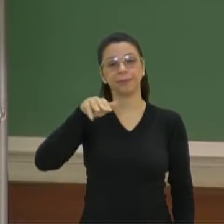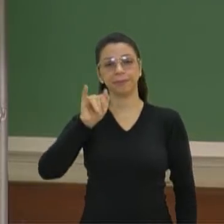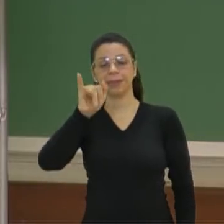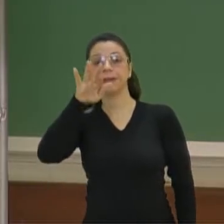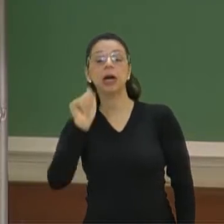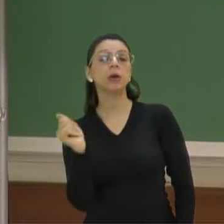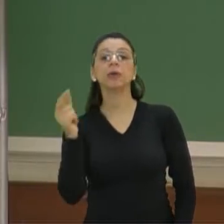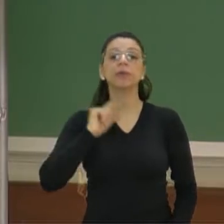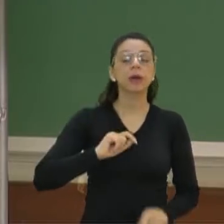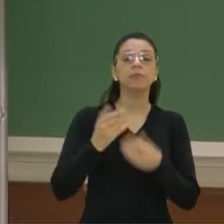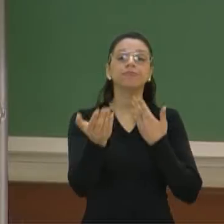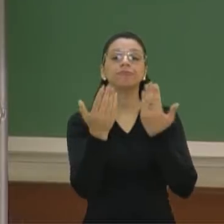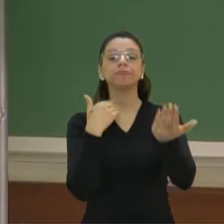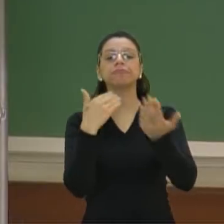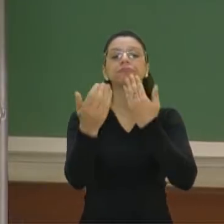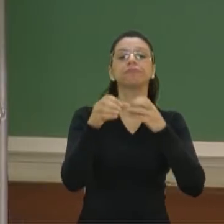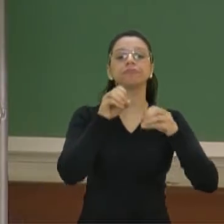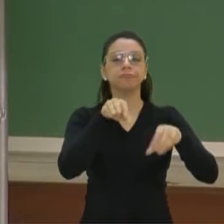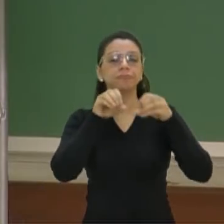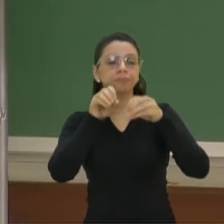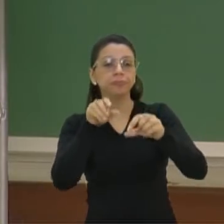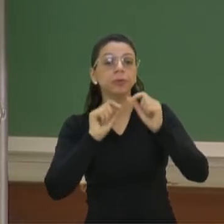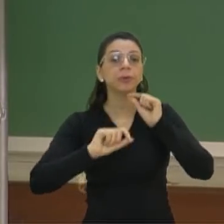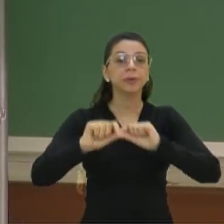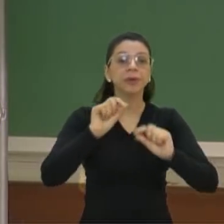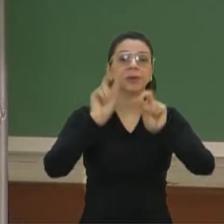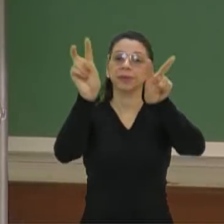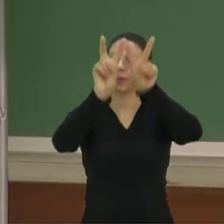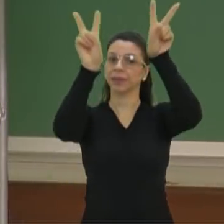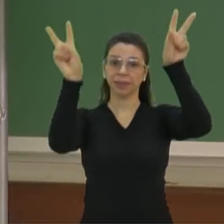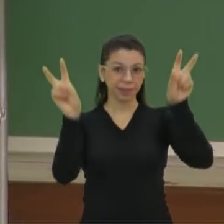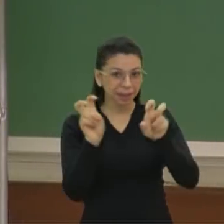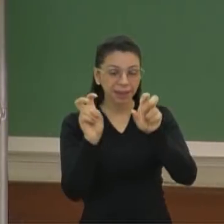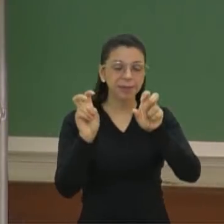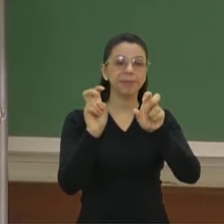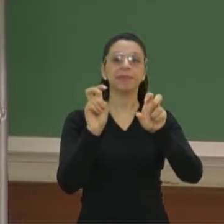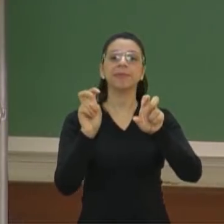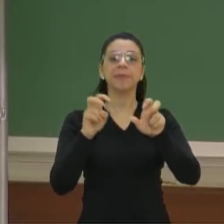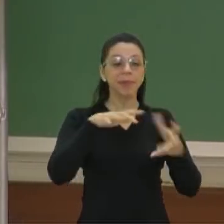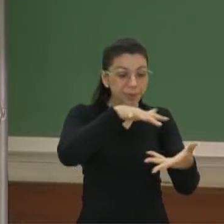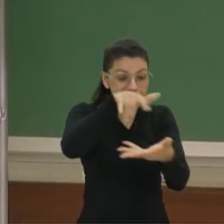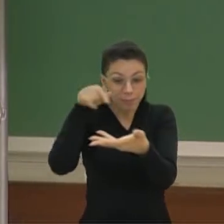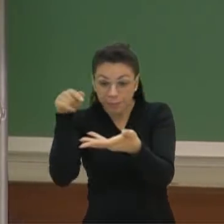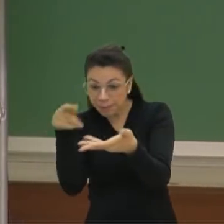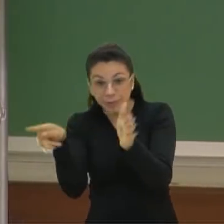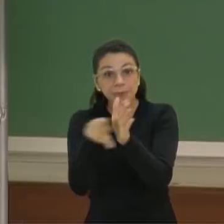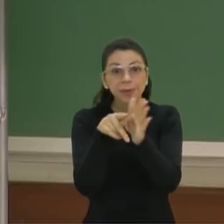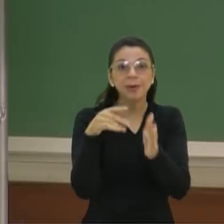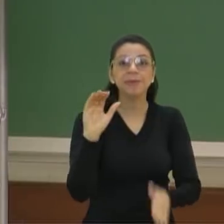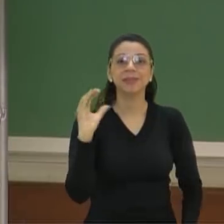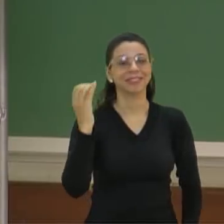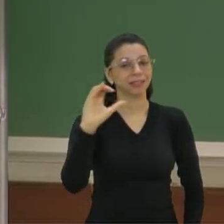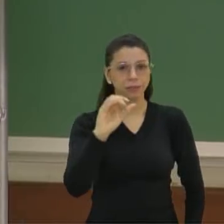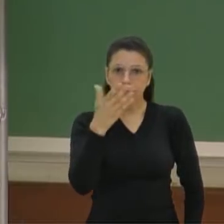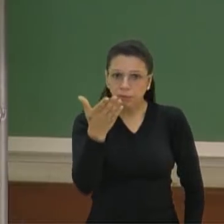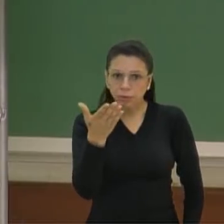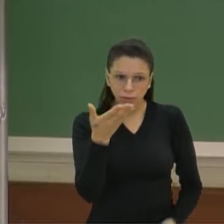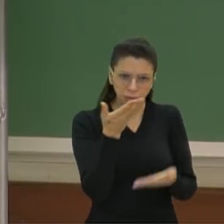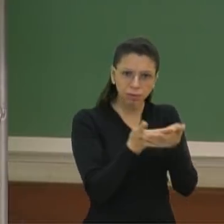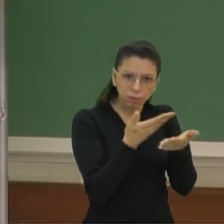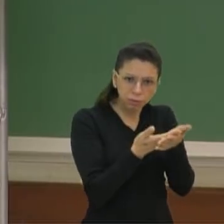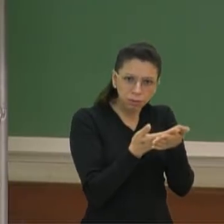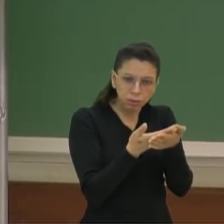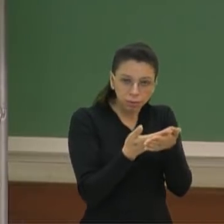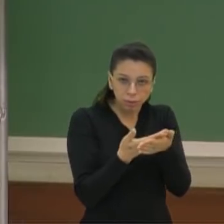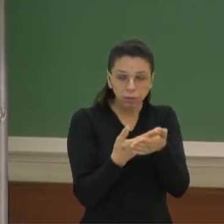para conversar e trabalhar com vocês assuntos do mundo de ciências. E aí, está estudando? Está se cuidando? Se